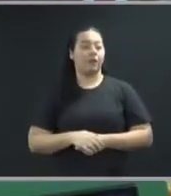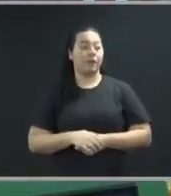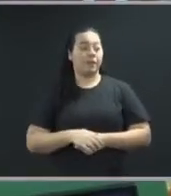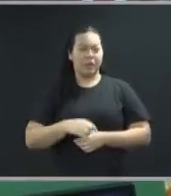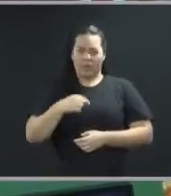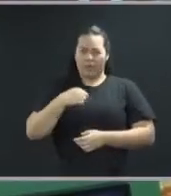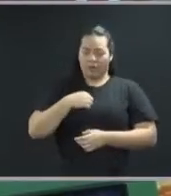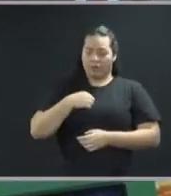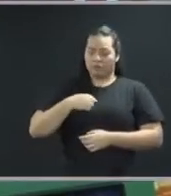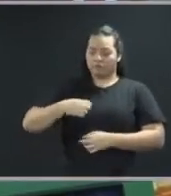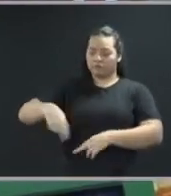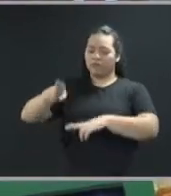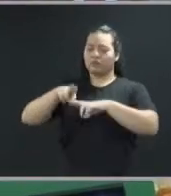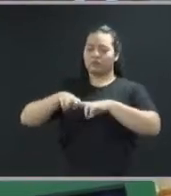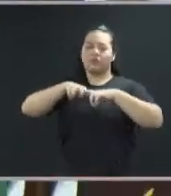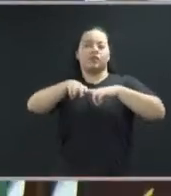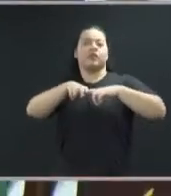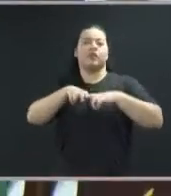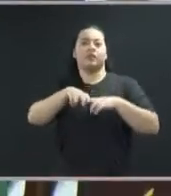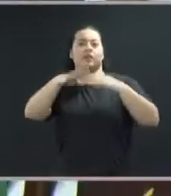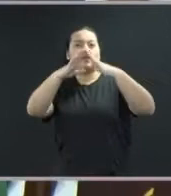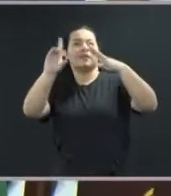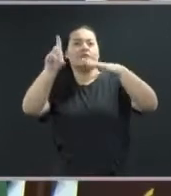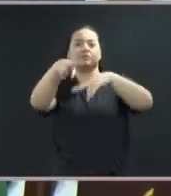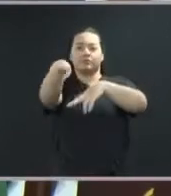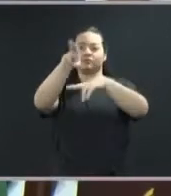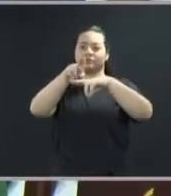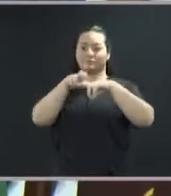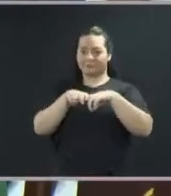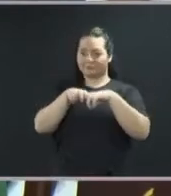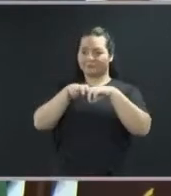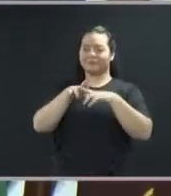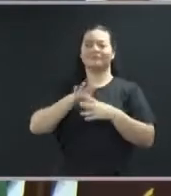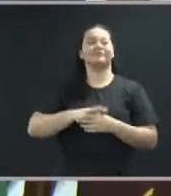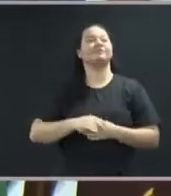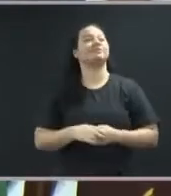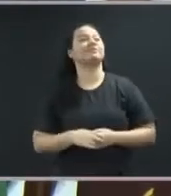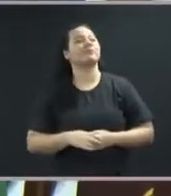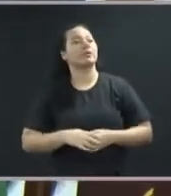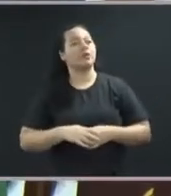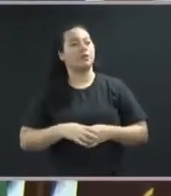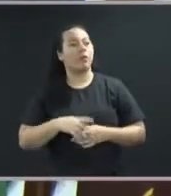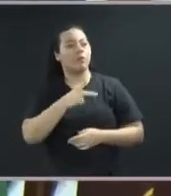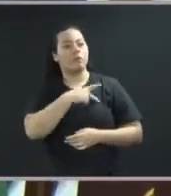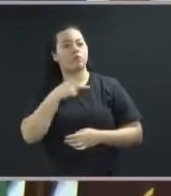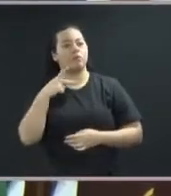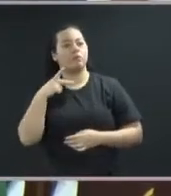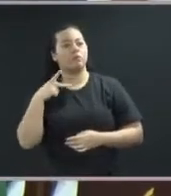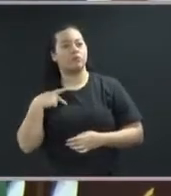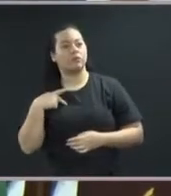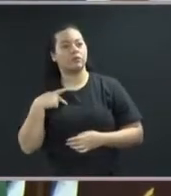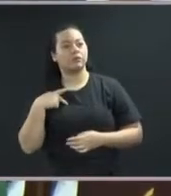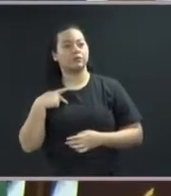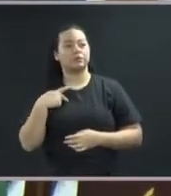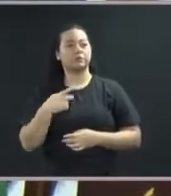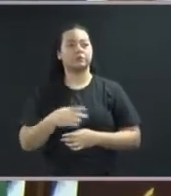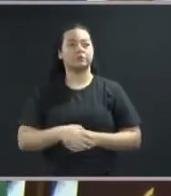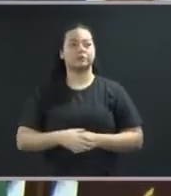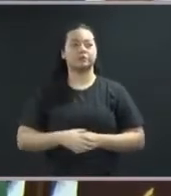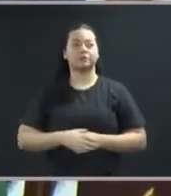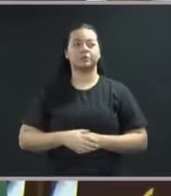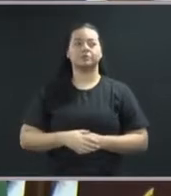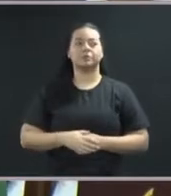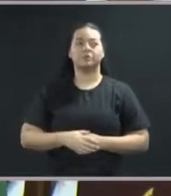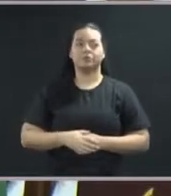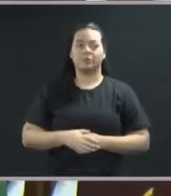pastor Chiquese, que era pastor de Bitinga, pastor do... pai do pastor Adiel Chiquese, que é o nosso pastor